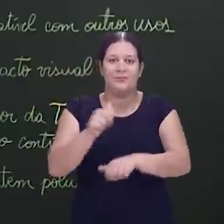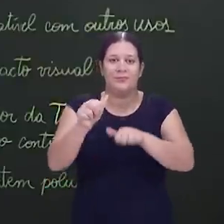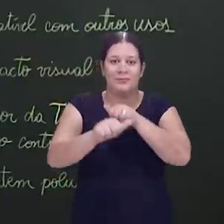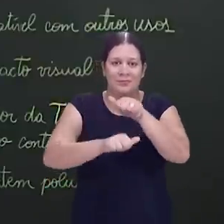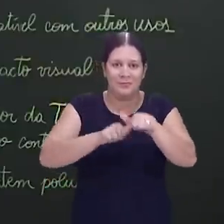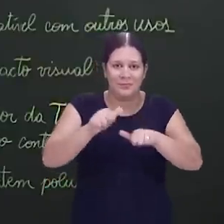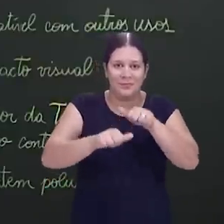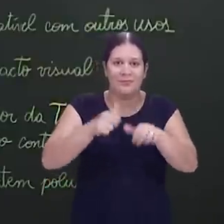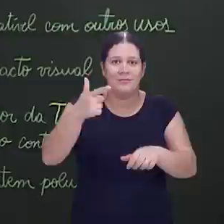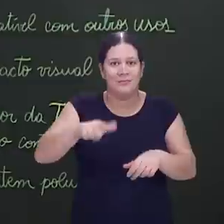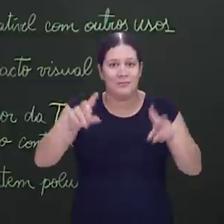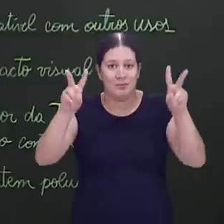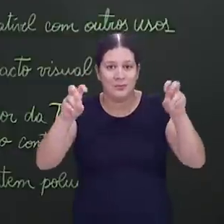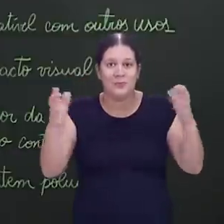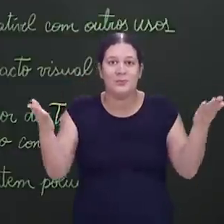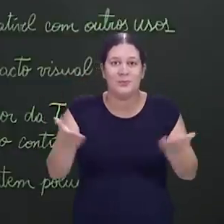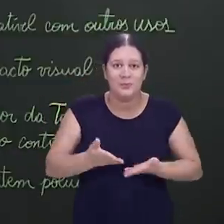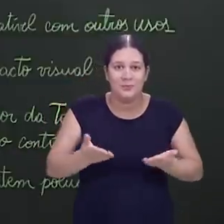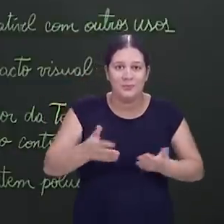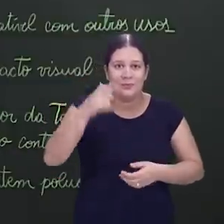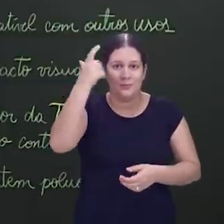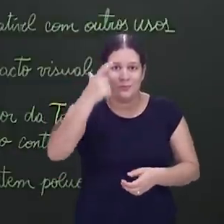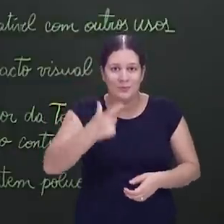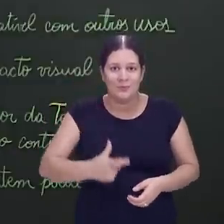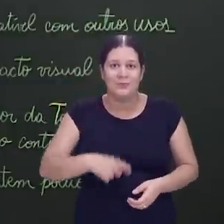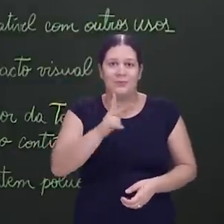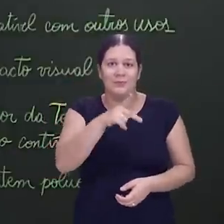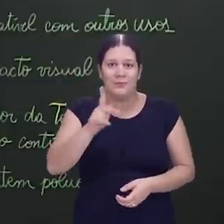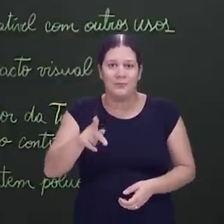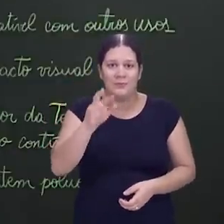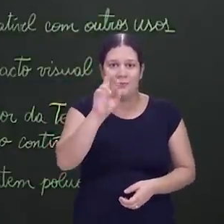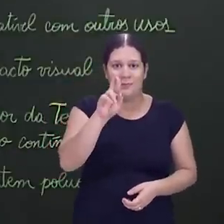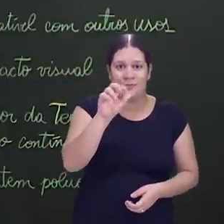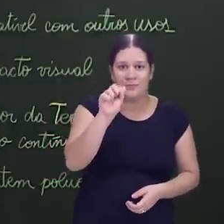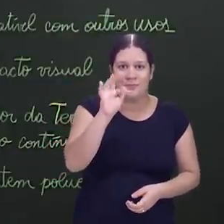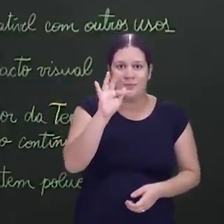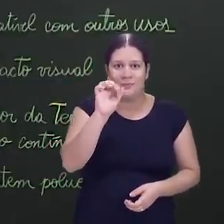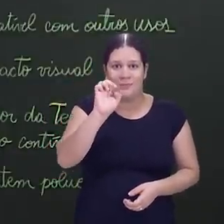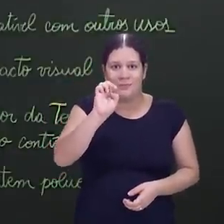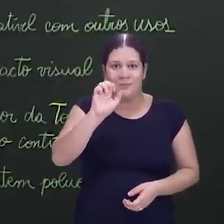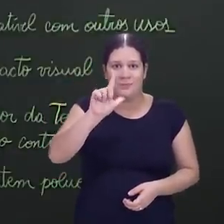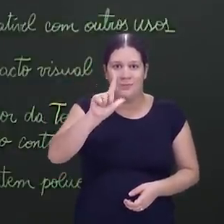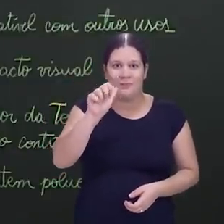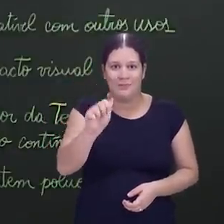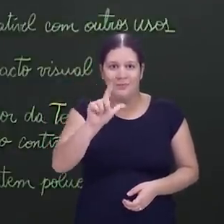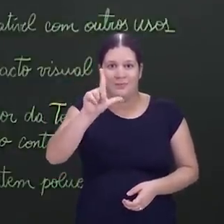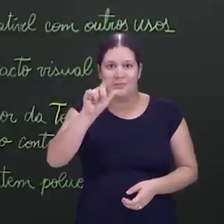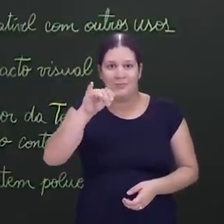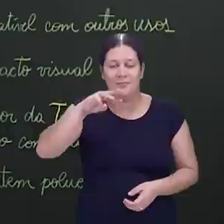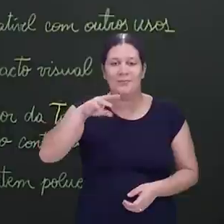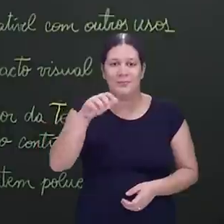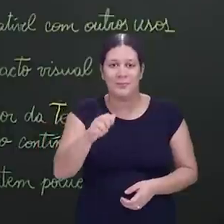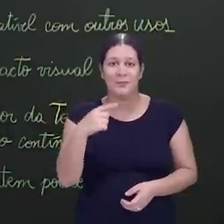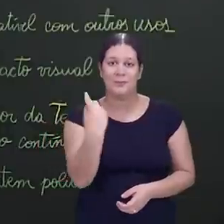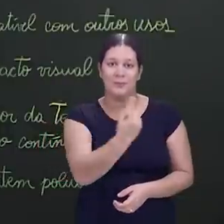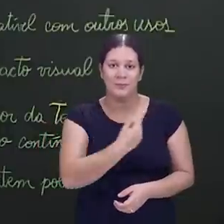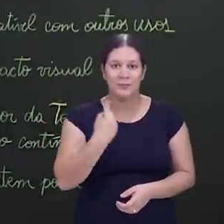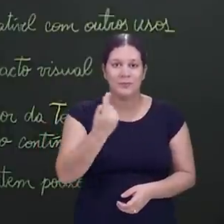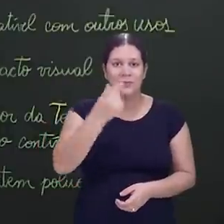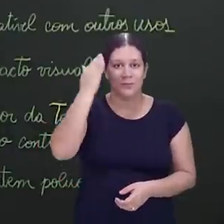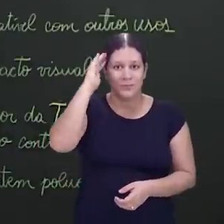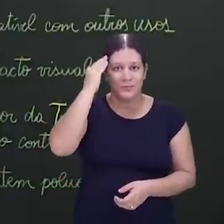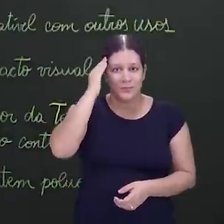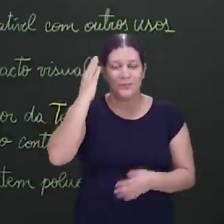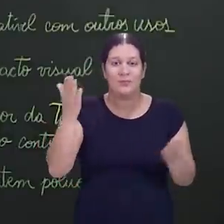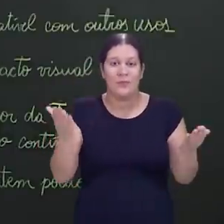provável. Esse é o tema da aula de hoje. Eu sou a professora Rafaela Lima e vamos entender o que são as energias renováveis? Quando a gente